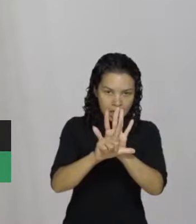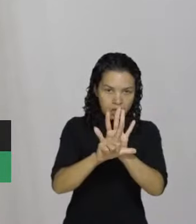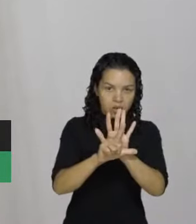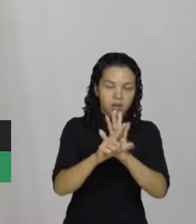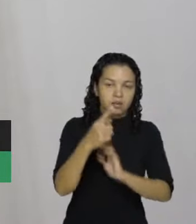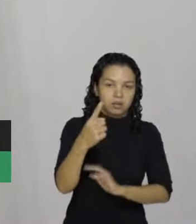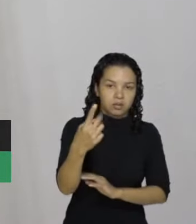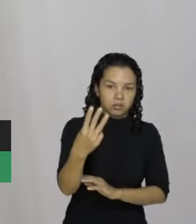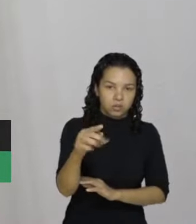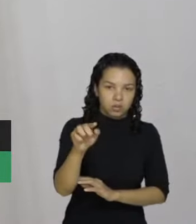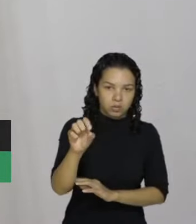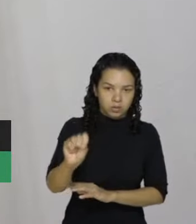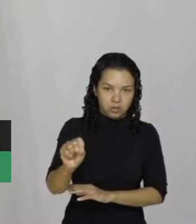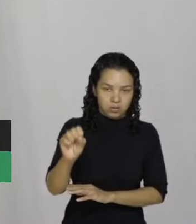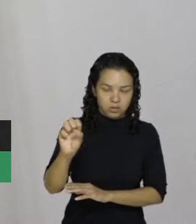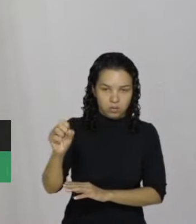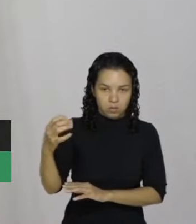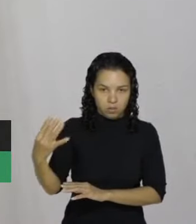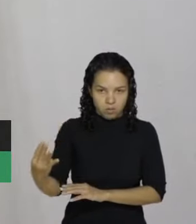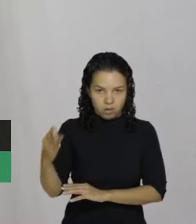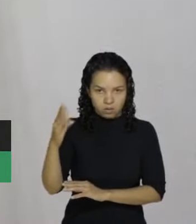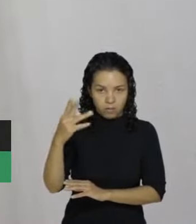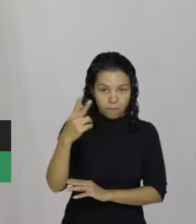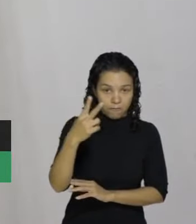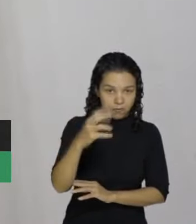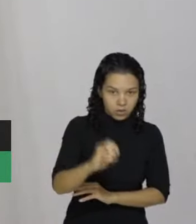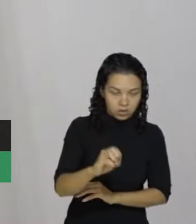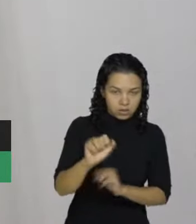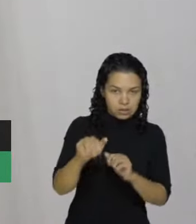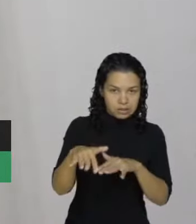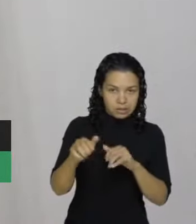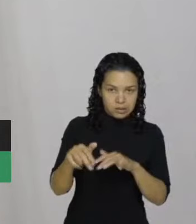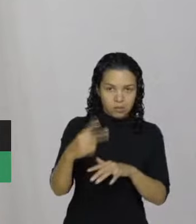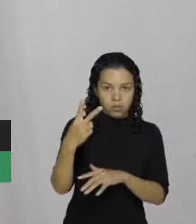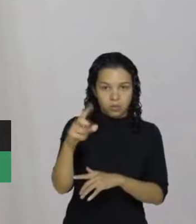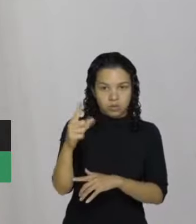13.874, de 20 de setembro de 2019,